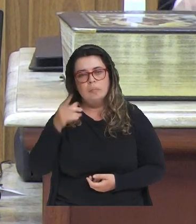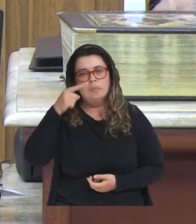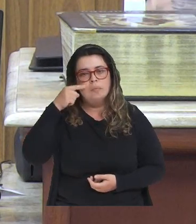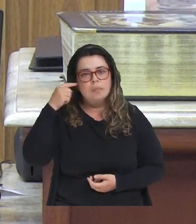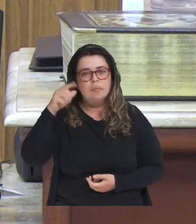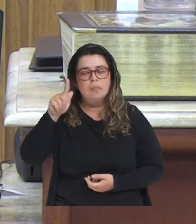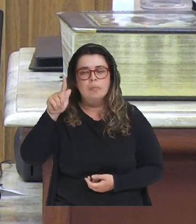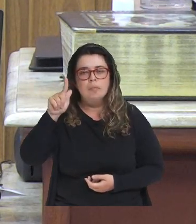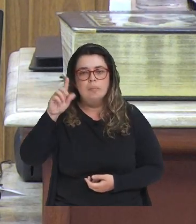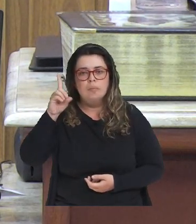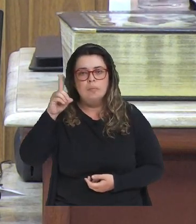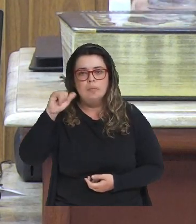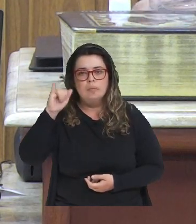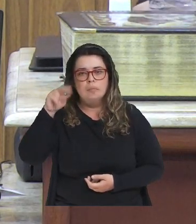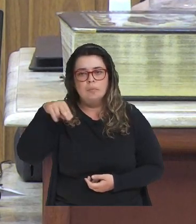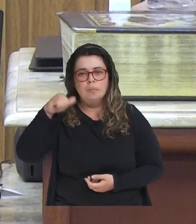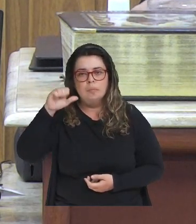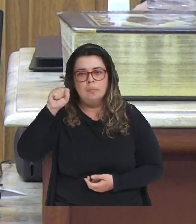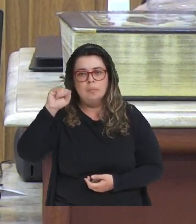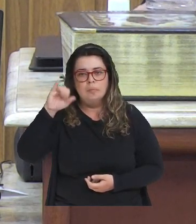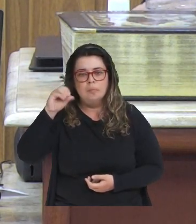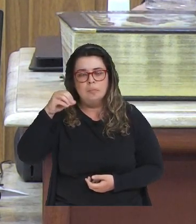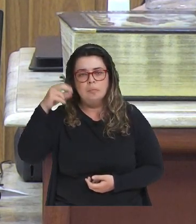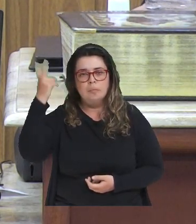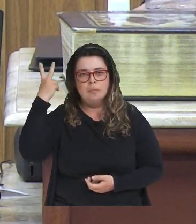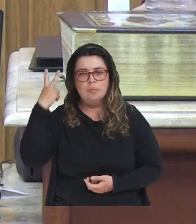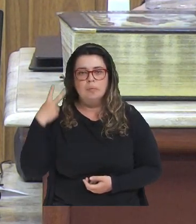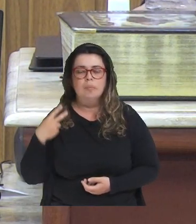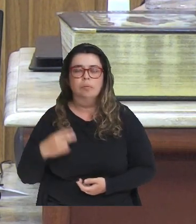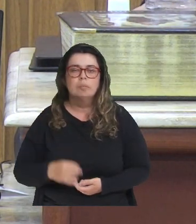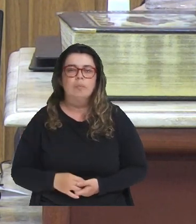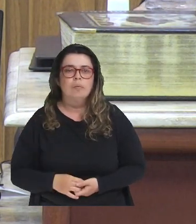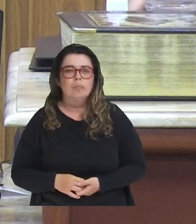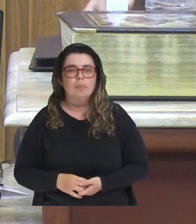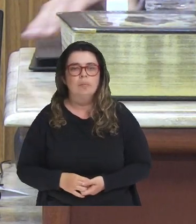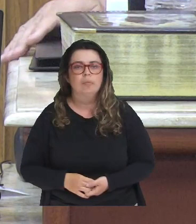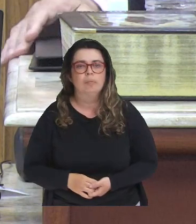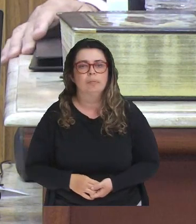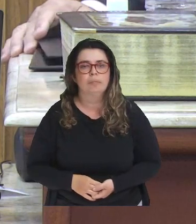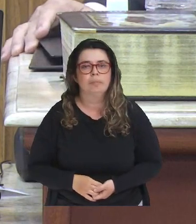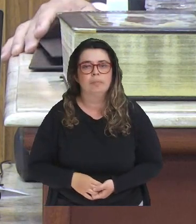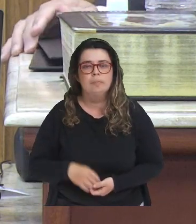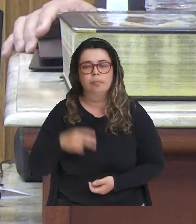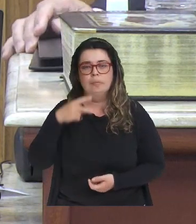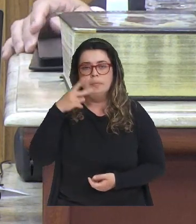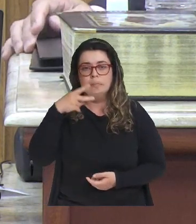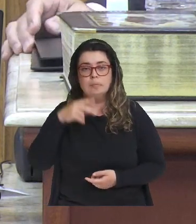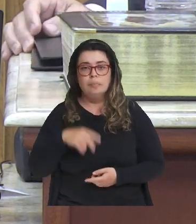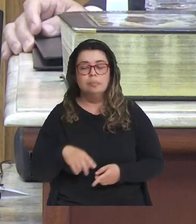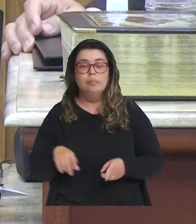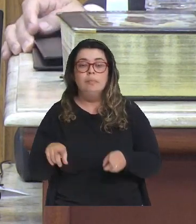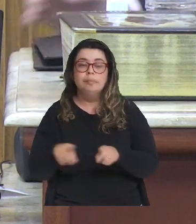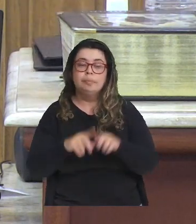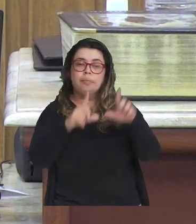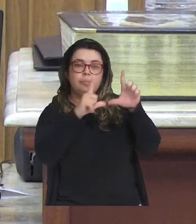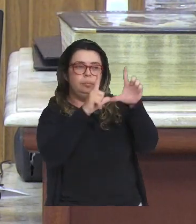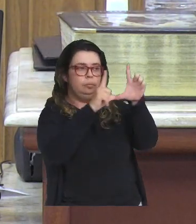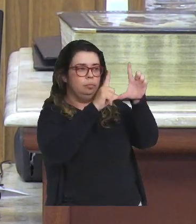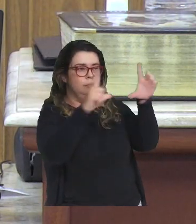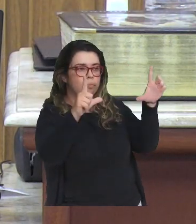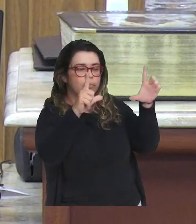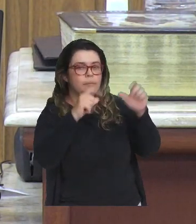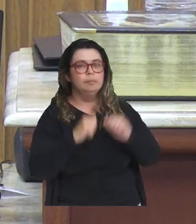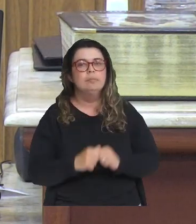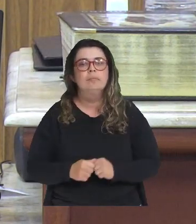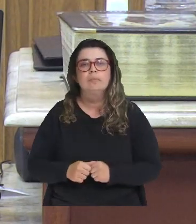Simili e da vereadora Viviane Delmassa, dispõem sobre as normas de confecção e fixação de placas por ocasião de